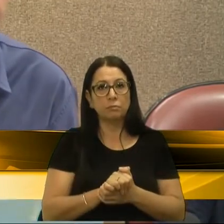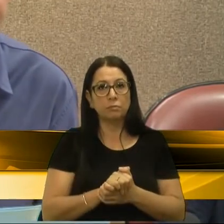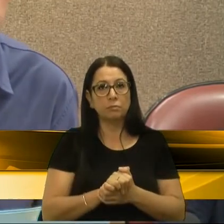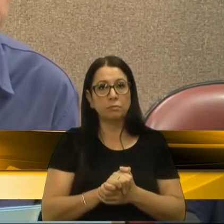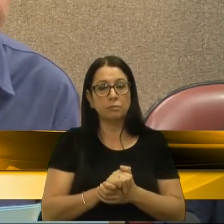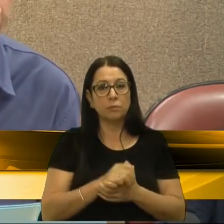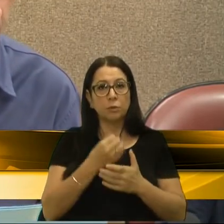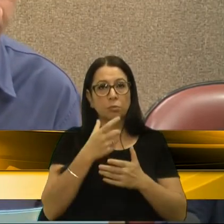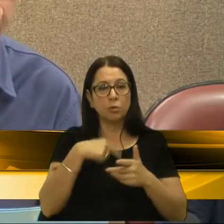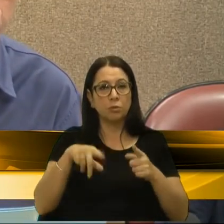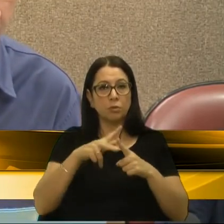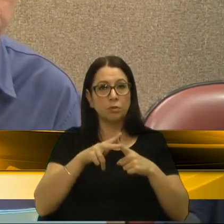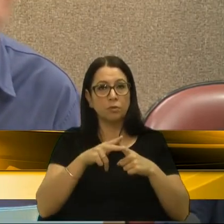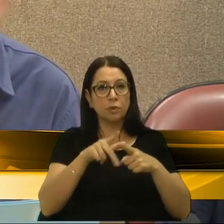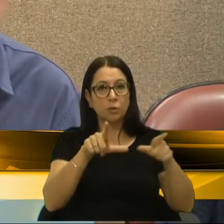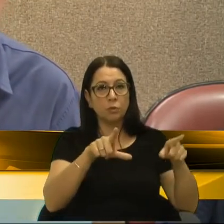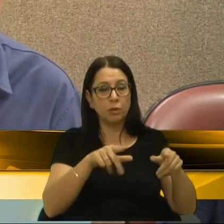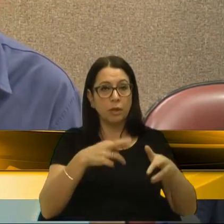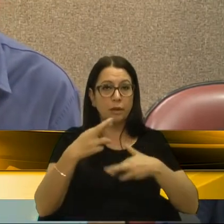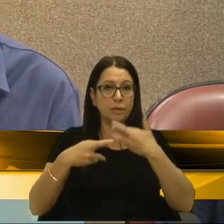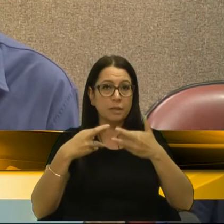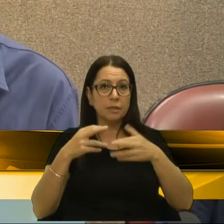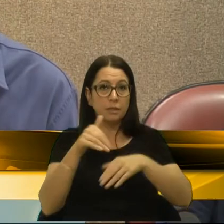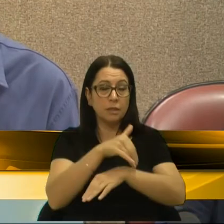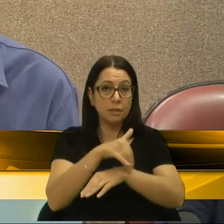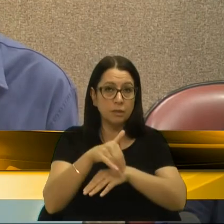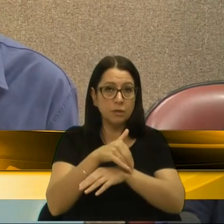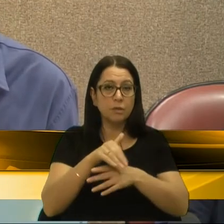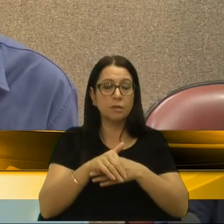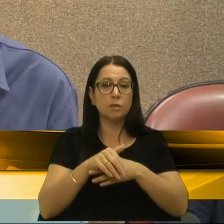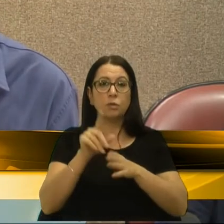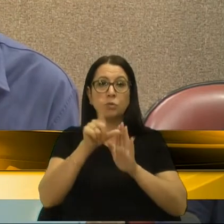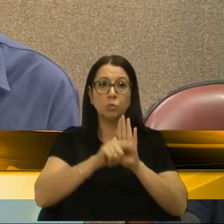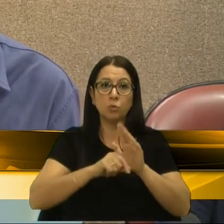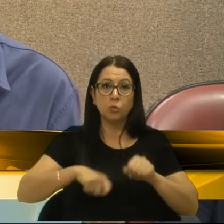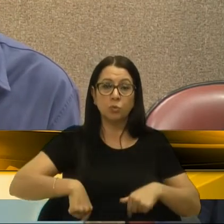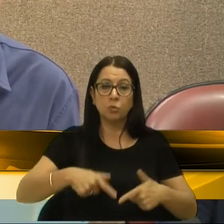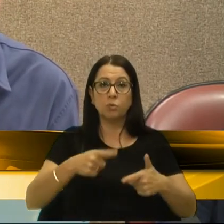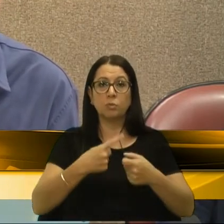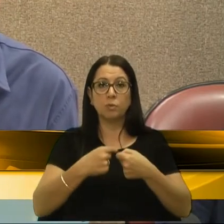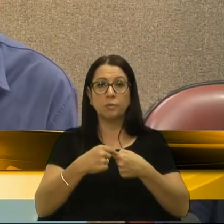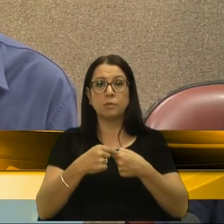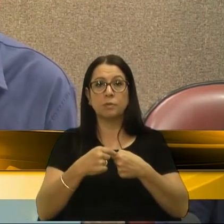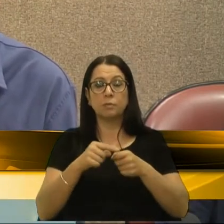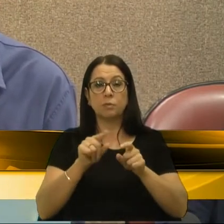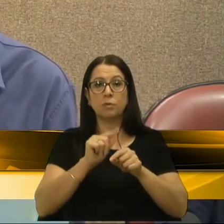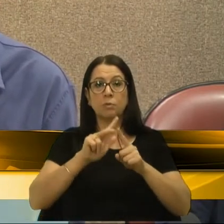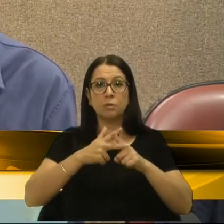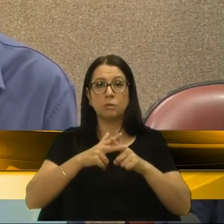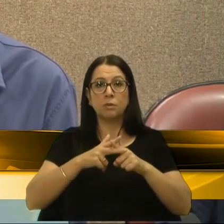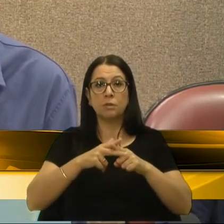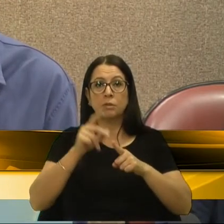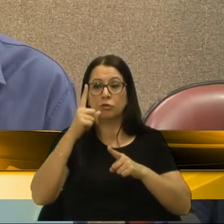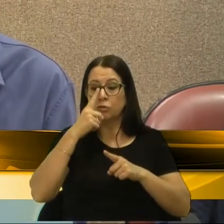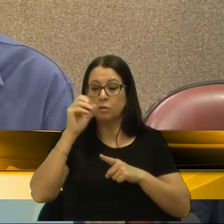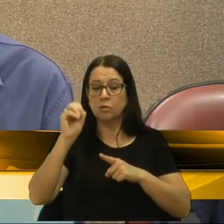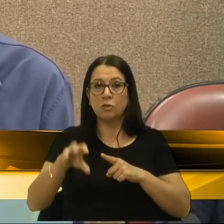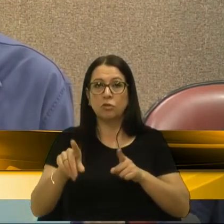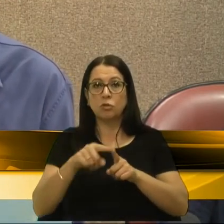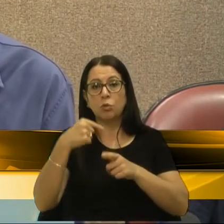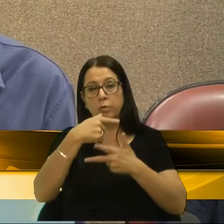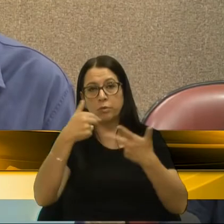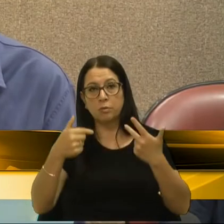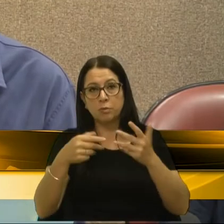garantir o bom estado de conservação das áreas de lazer e logradouros públicos, reduzir os custos para o município com a instalação e manutenção das lixeiras, entre